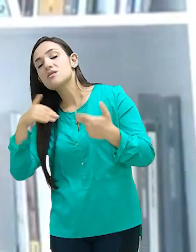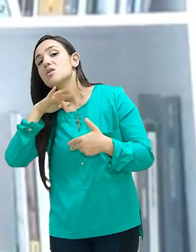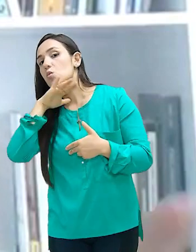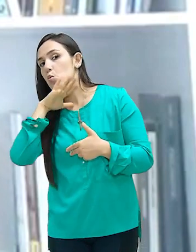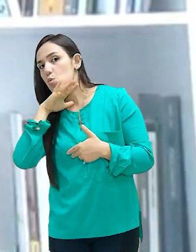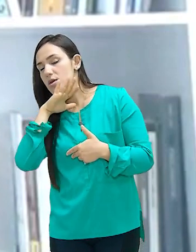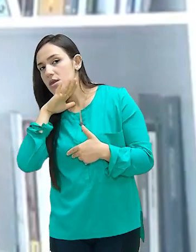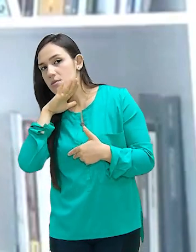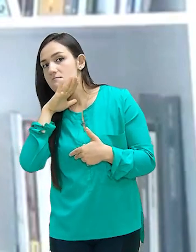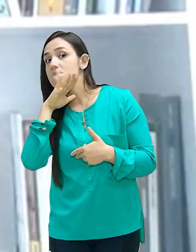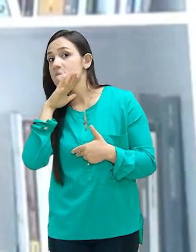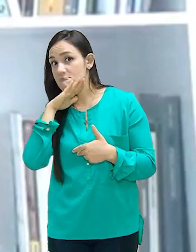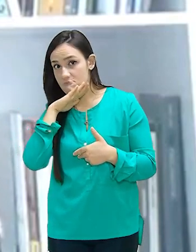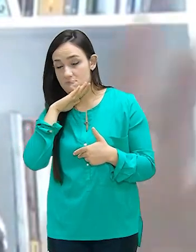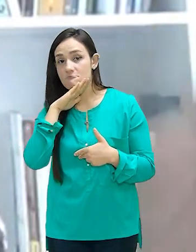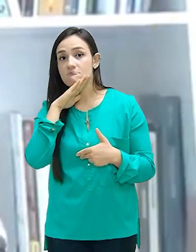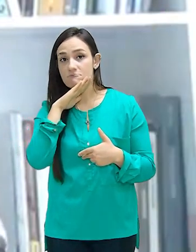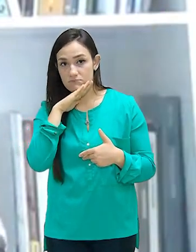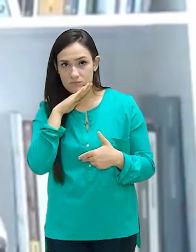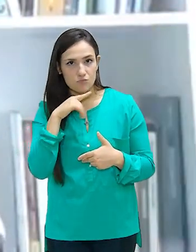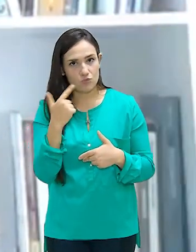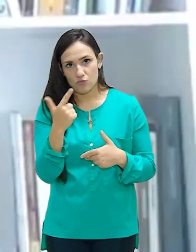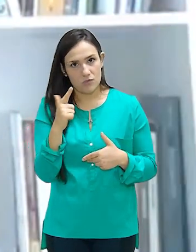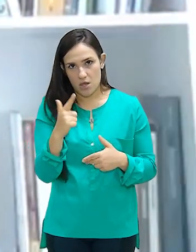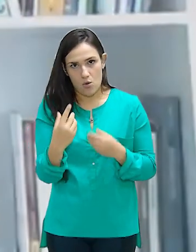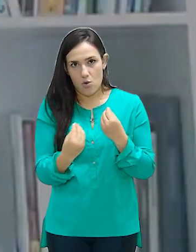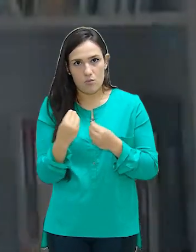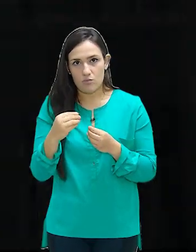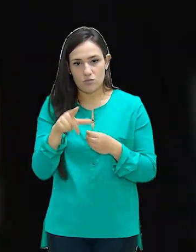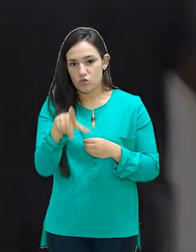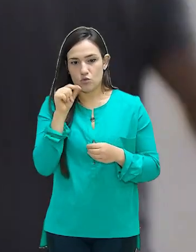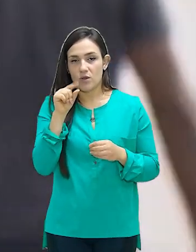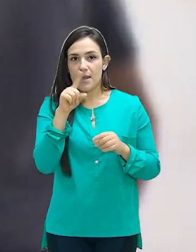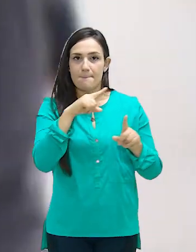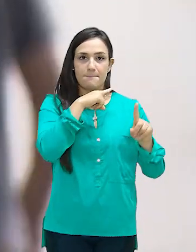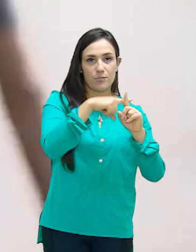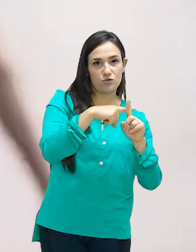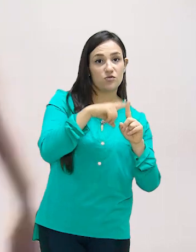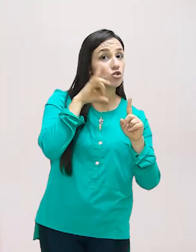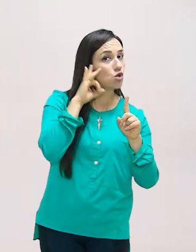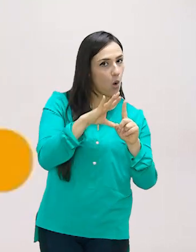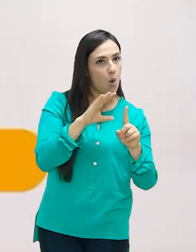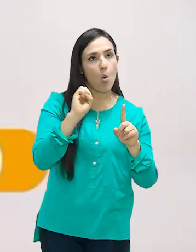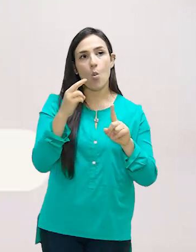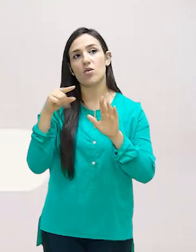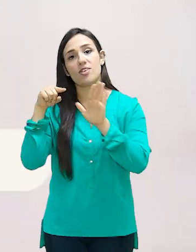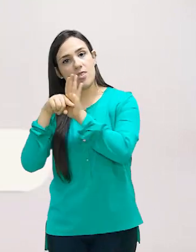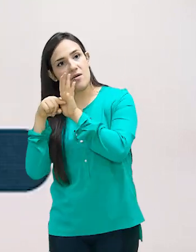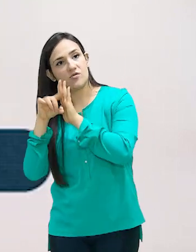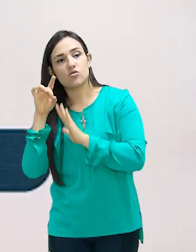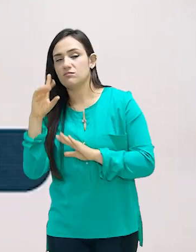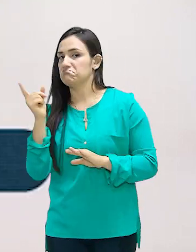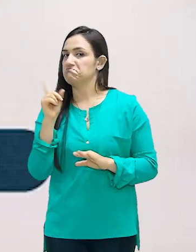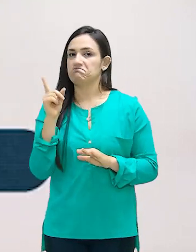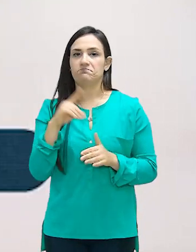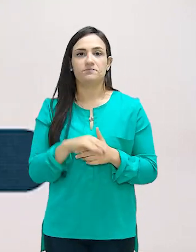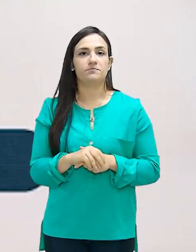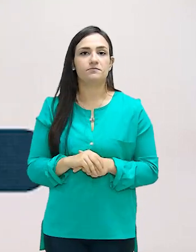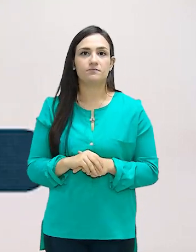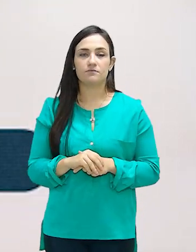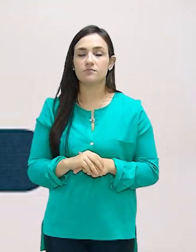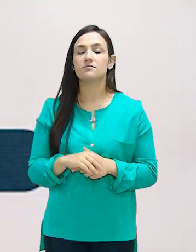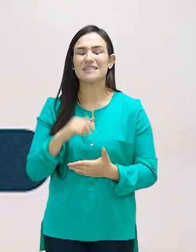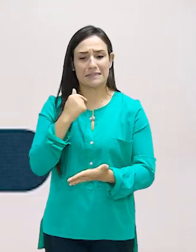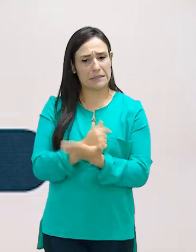né? Nenhuma decisão ela é só positiva ou só negativa. As separações estão em alta em todo o país. Os cartórios